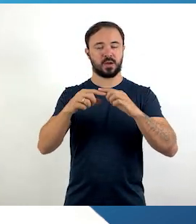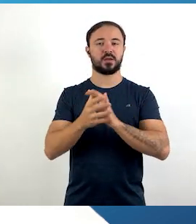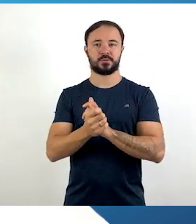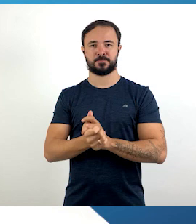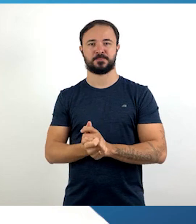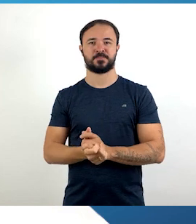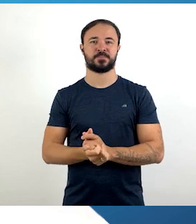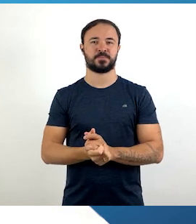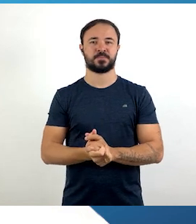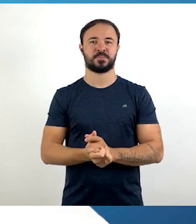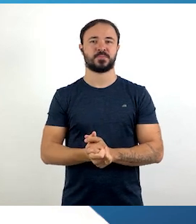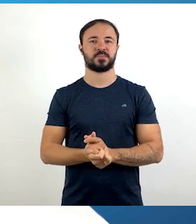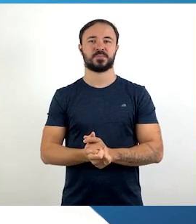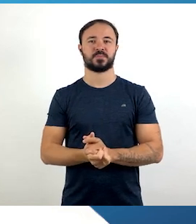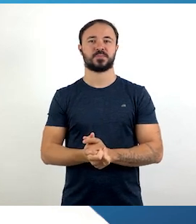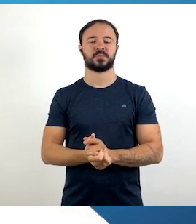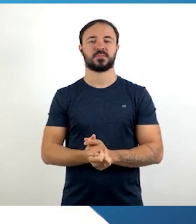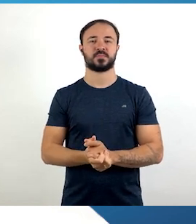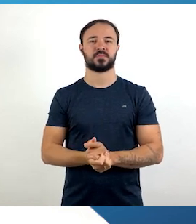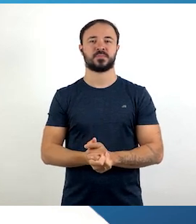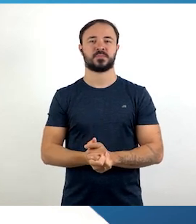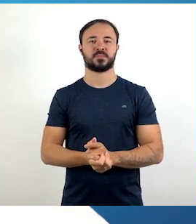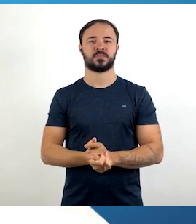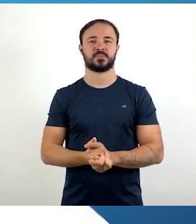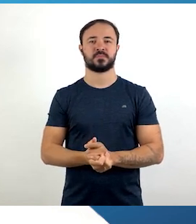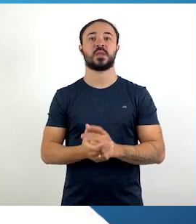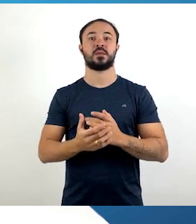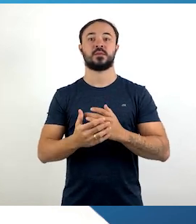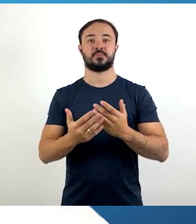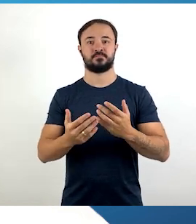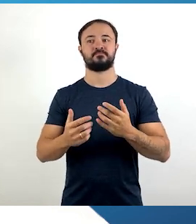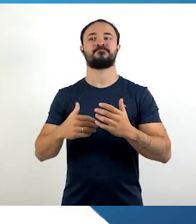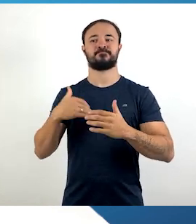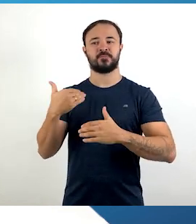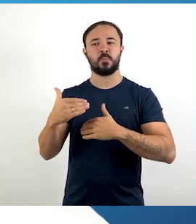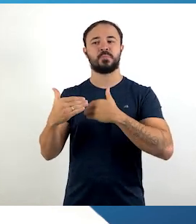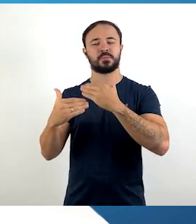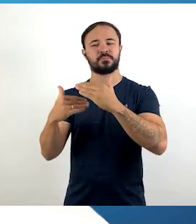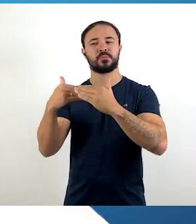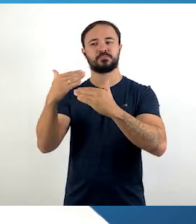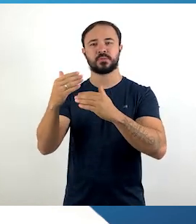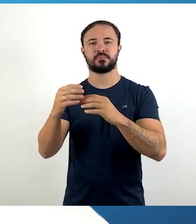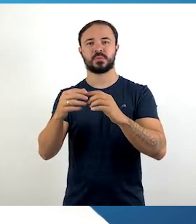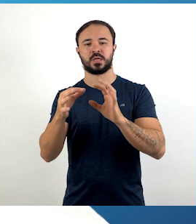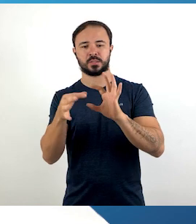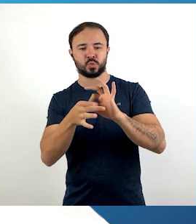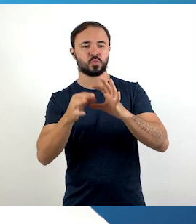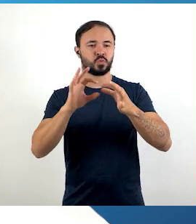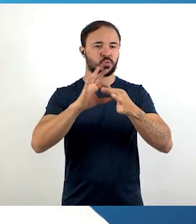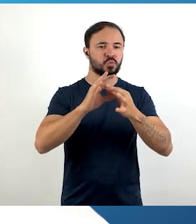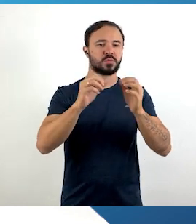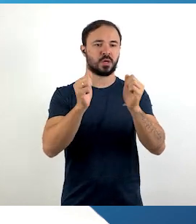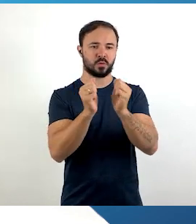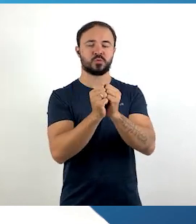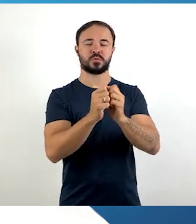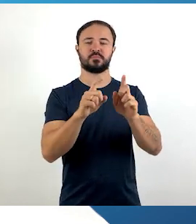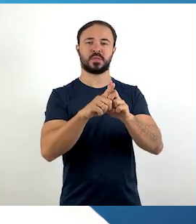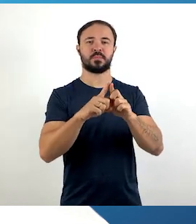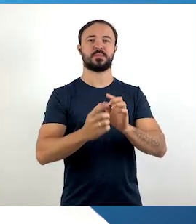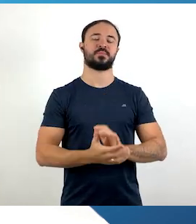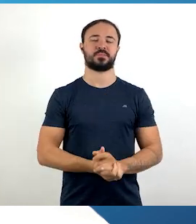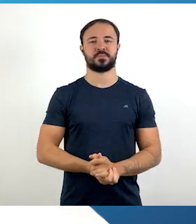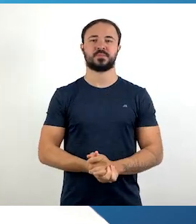retângulos, à medida que vamos fixando ele com pinos e barras menores. Nós temos uma